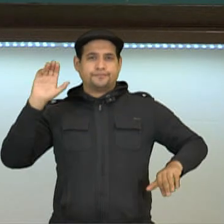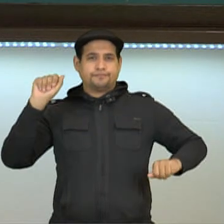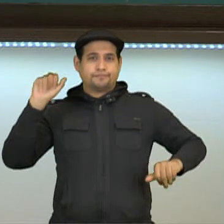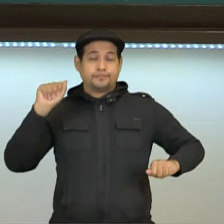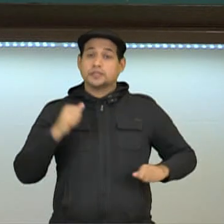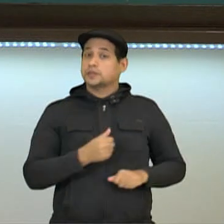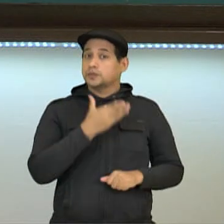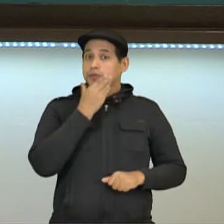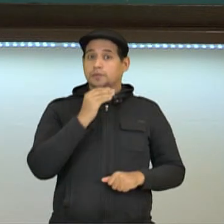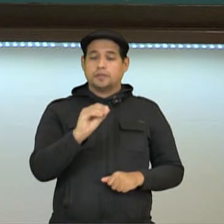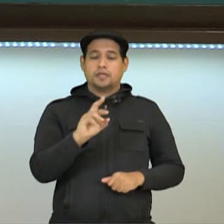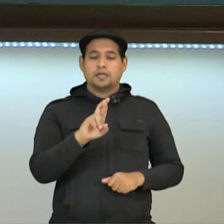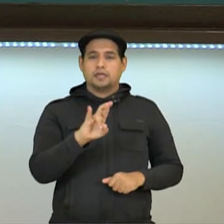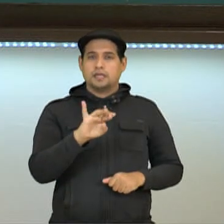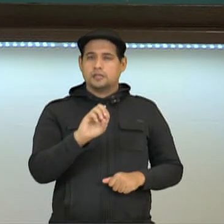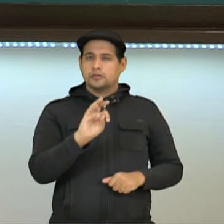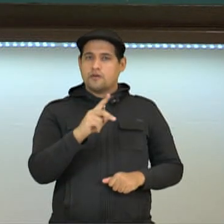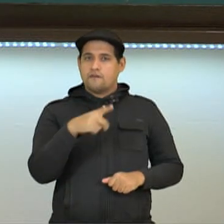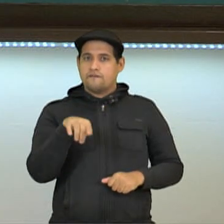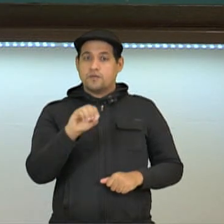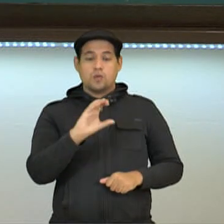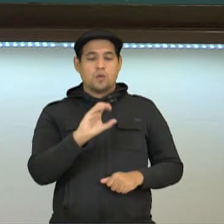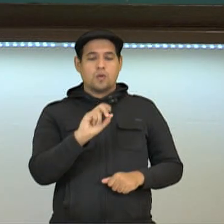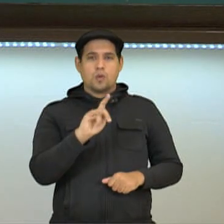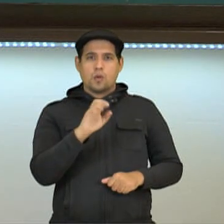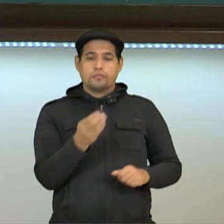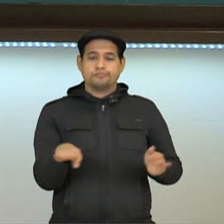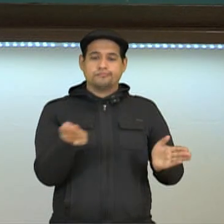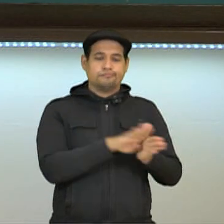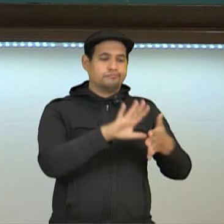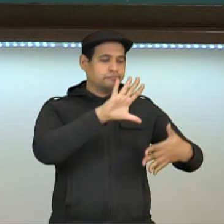na América e a Espanha tinha aqui então colônias